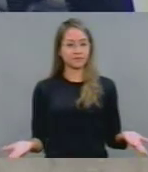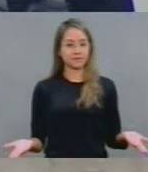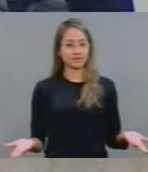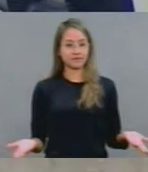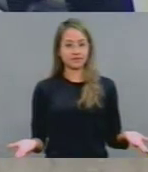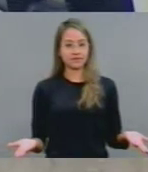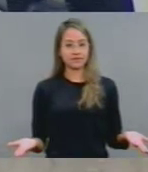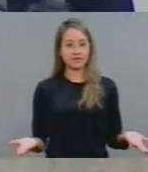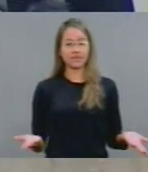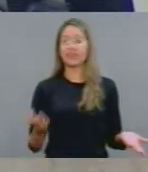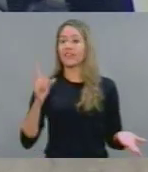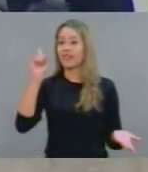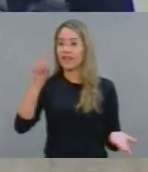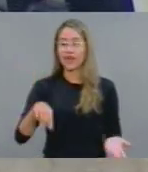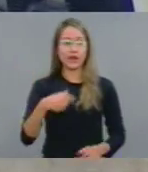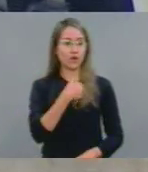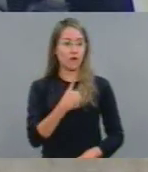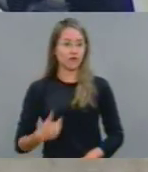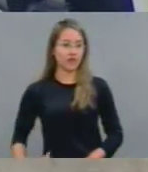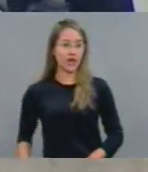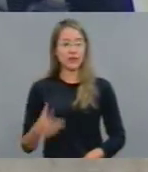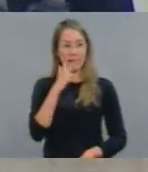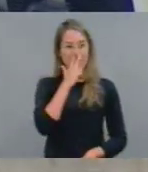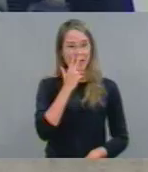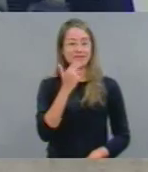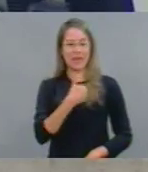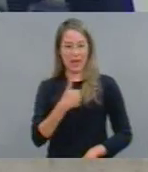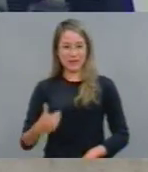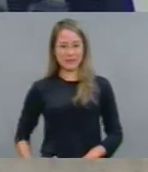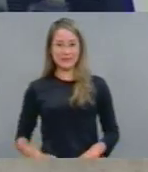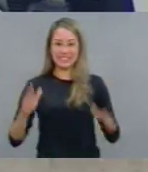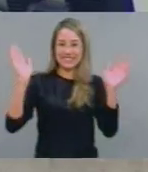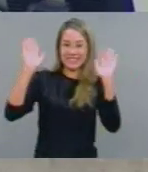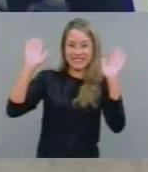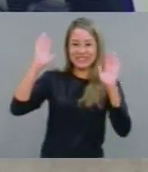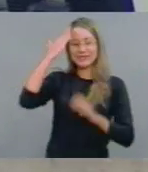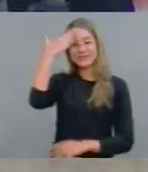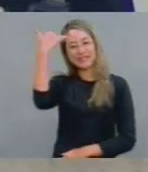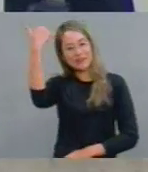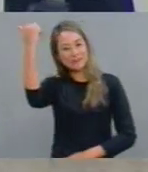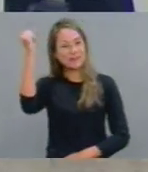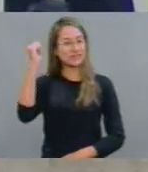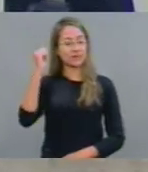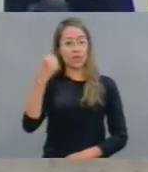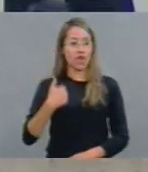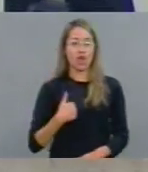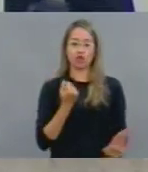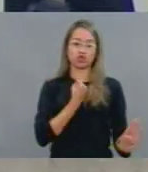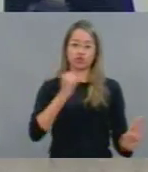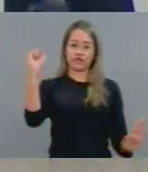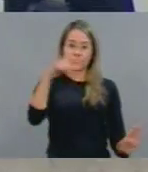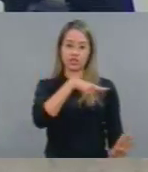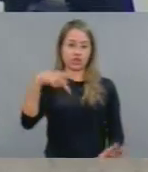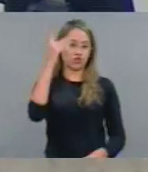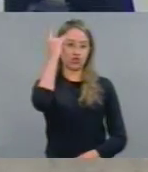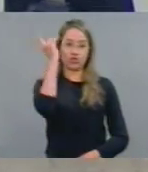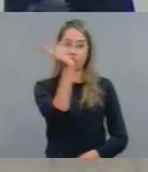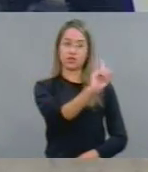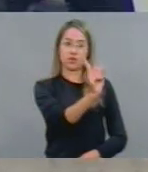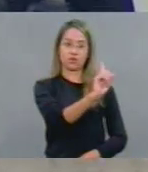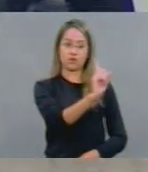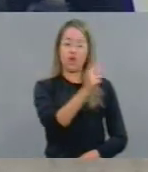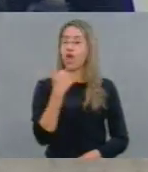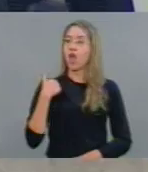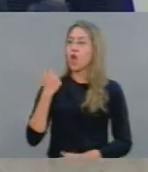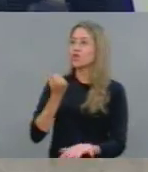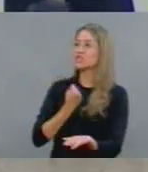entreguista, que é um governo dos amigos, que é um governo dos barões? Quem não se lembra? Eu não estou defendendo Dilma aqui não, que eu não voto na Dilma. Eu sou do